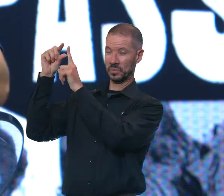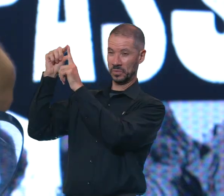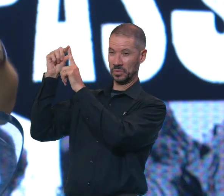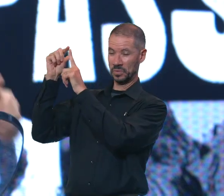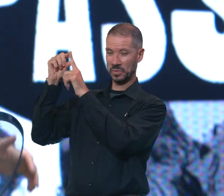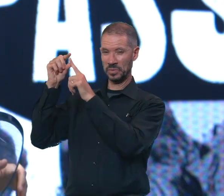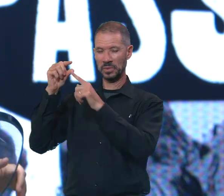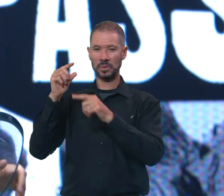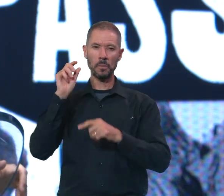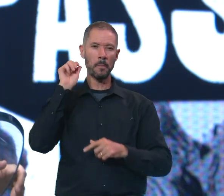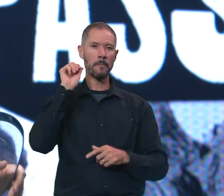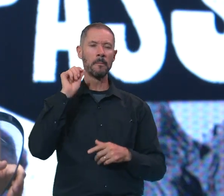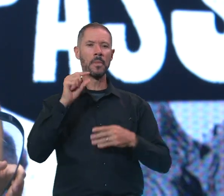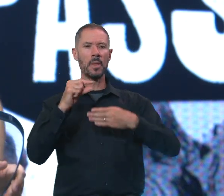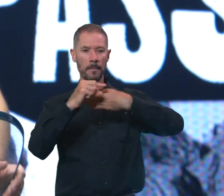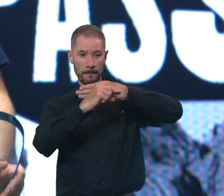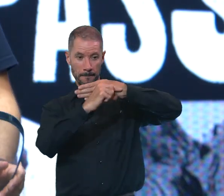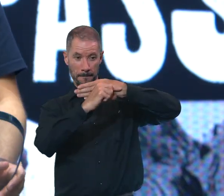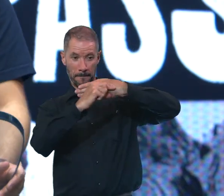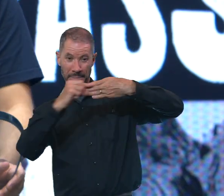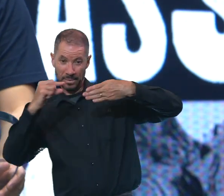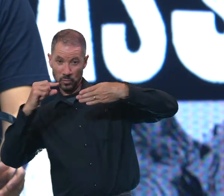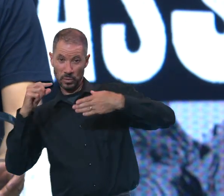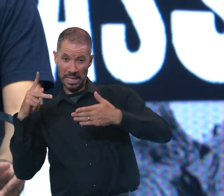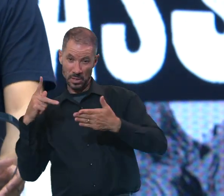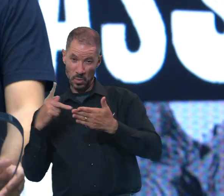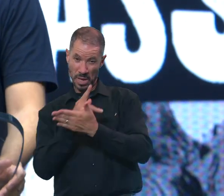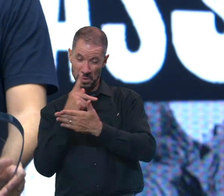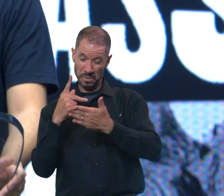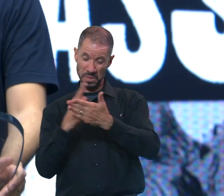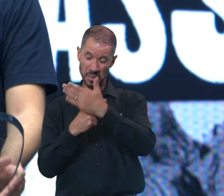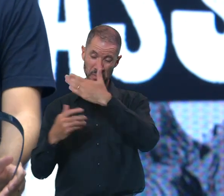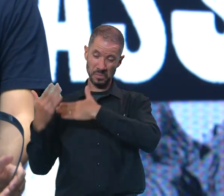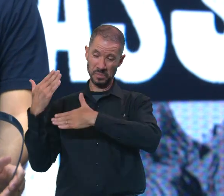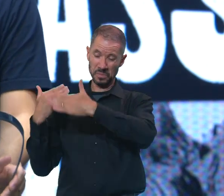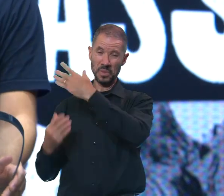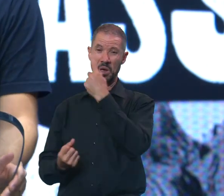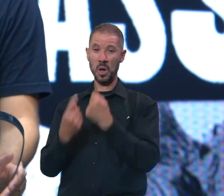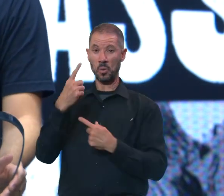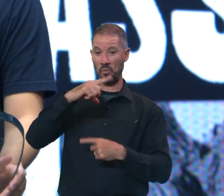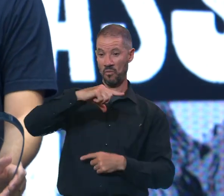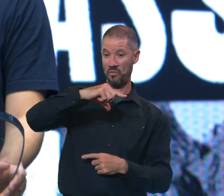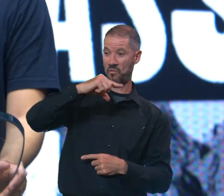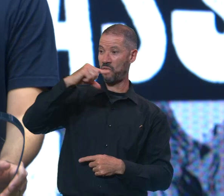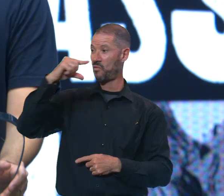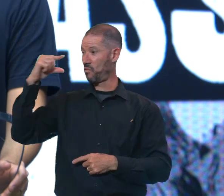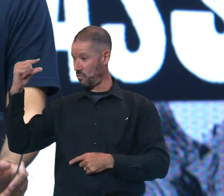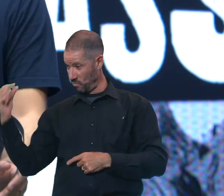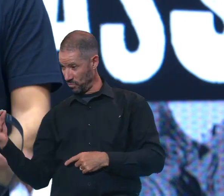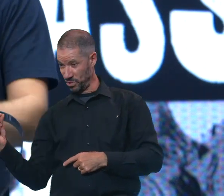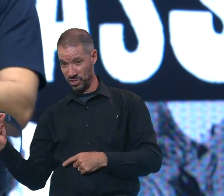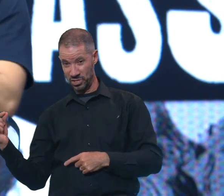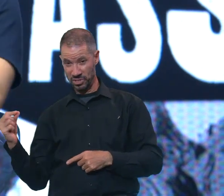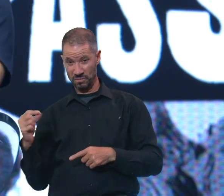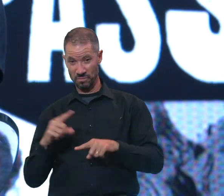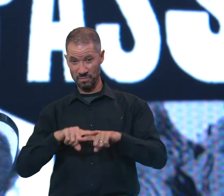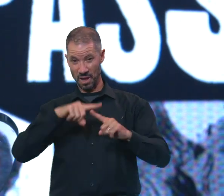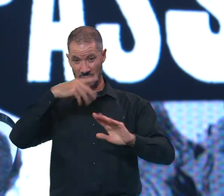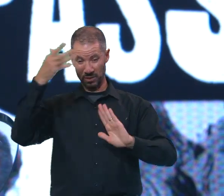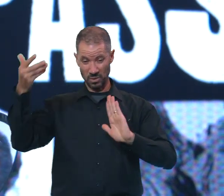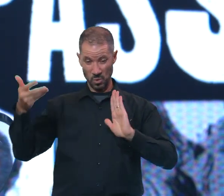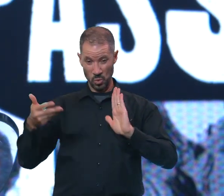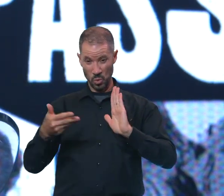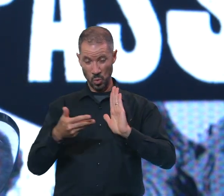série de personagens que tiveram grandes erros no seu passado. Alguns até fugiram por causa disso, mas todos aqueles que